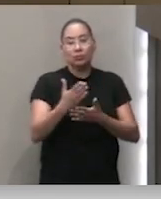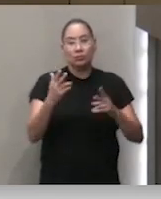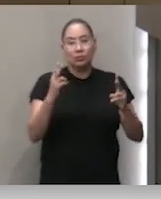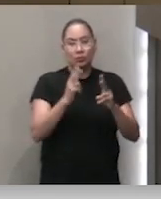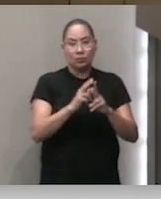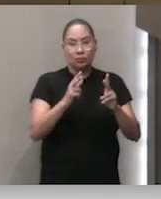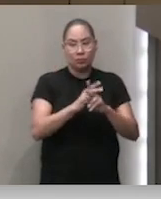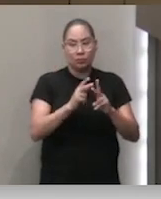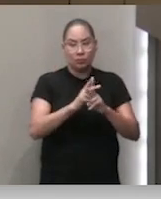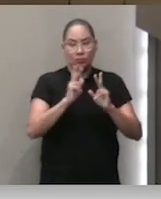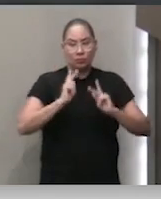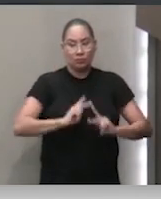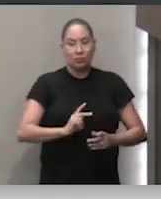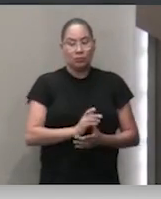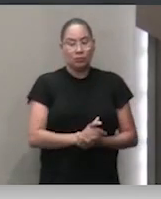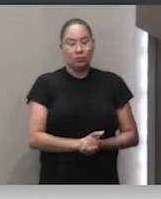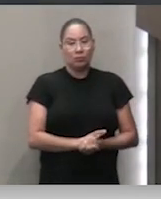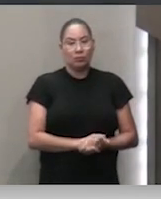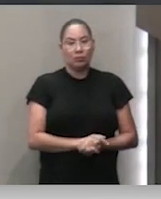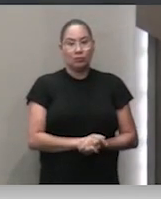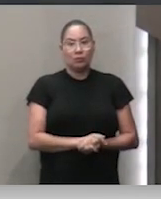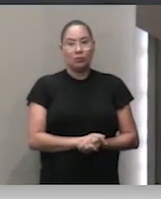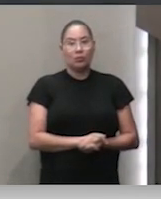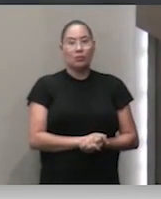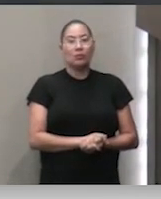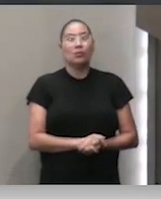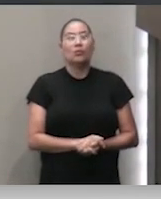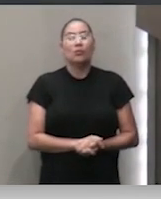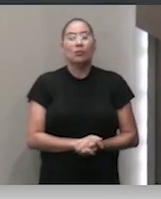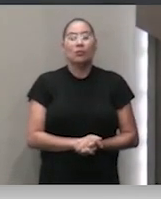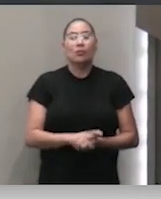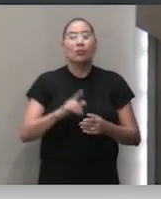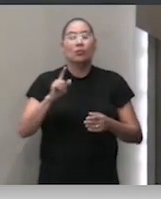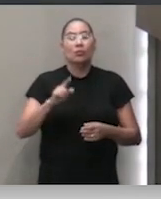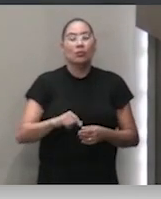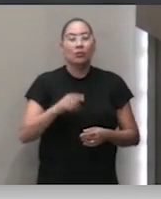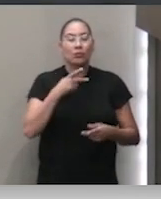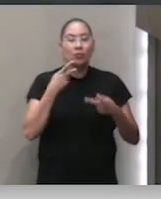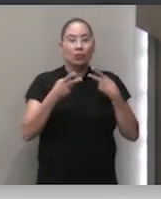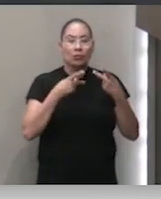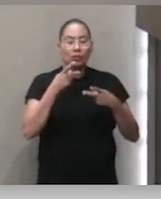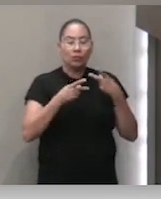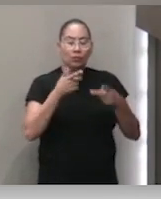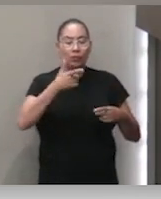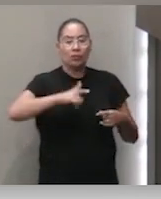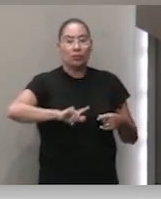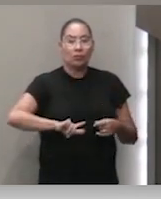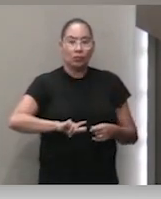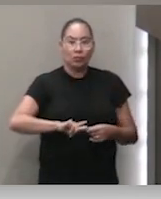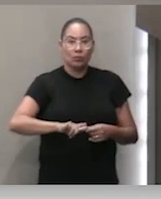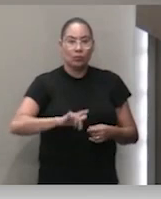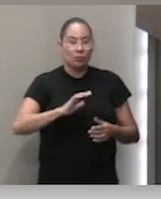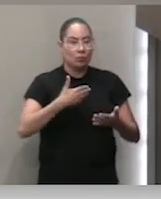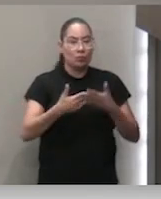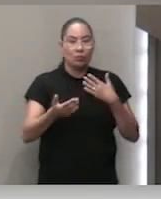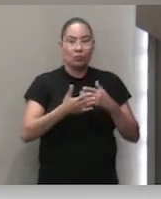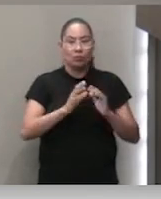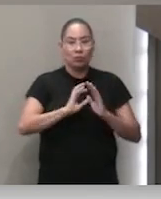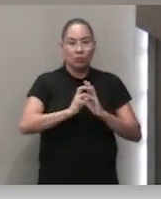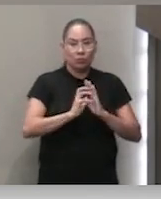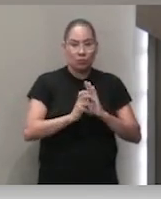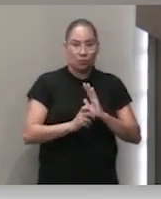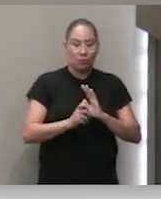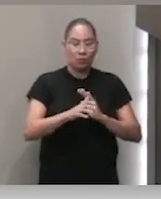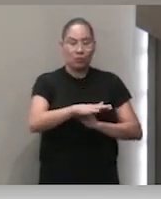sem vergonha. Exatamente, vereador. Então é um manifesto, senhores, que eu digo e repito, senhores, independente de partido e situação, as